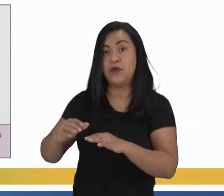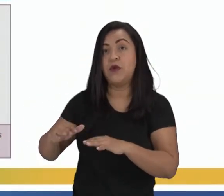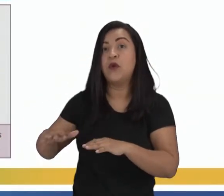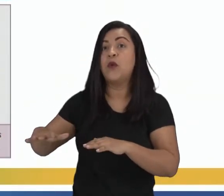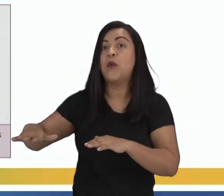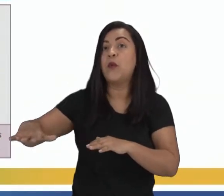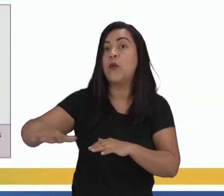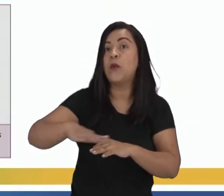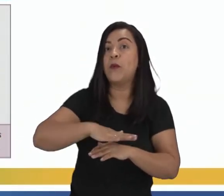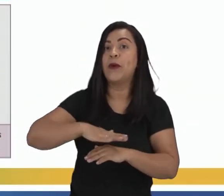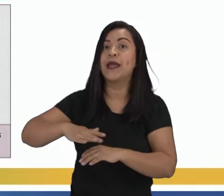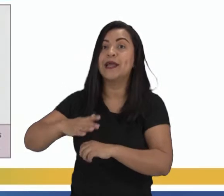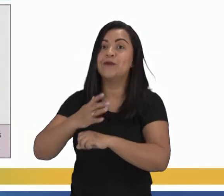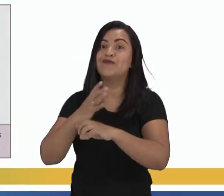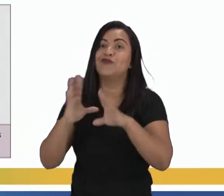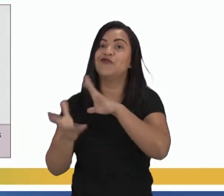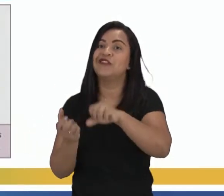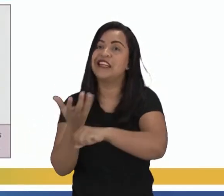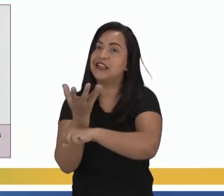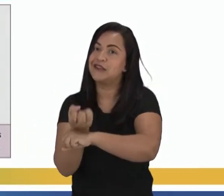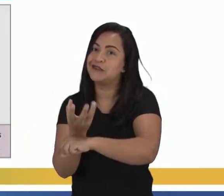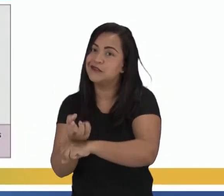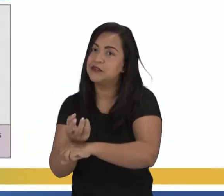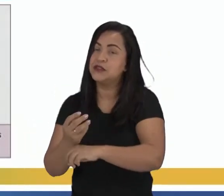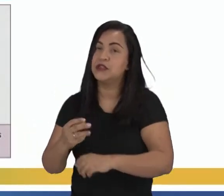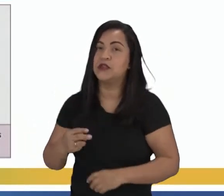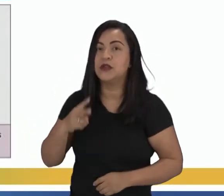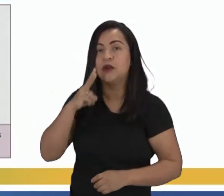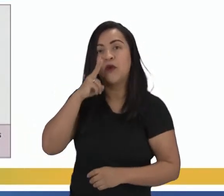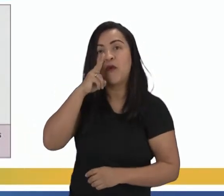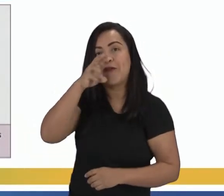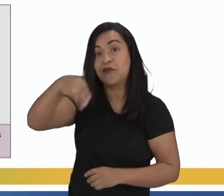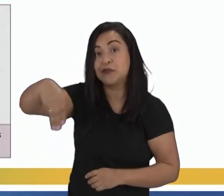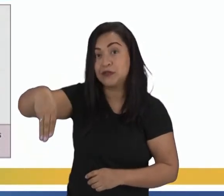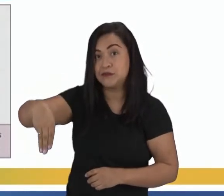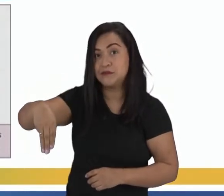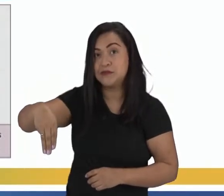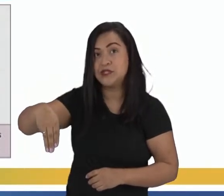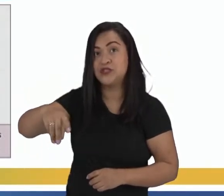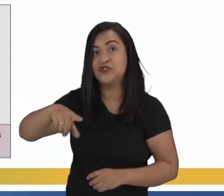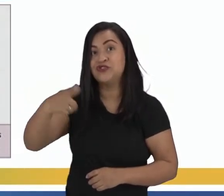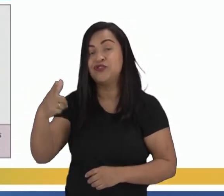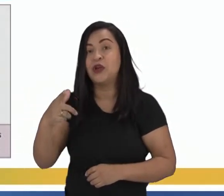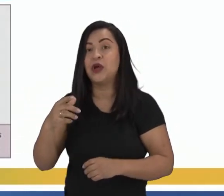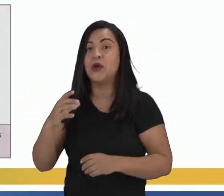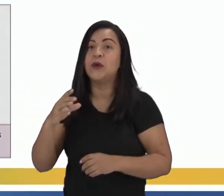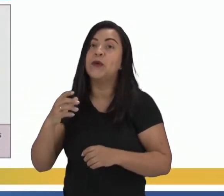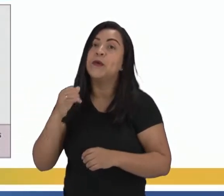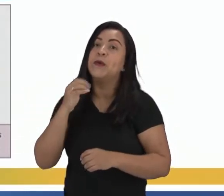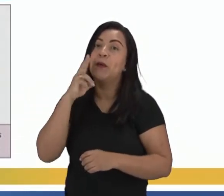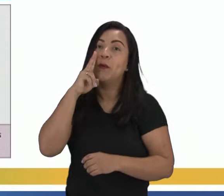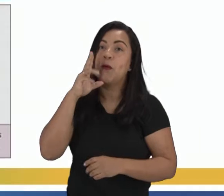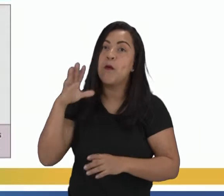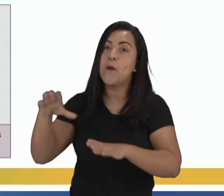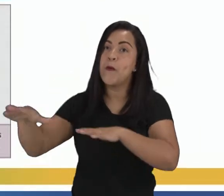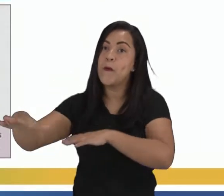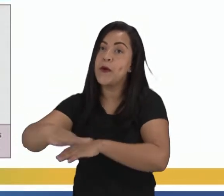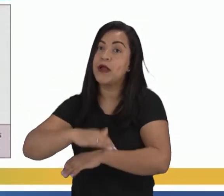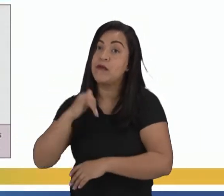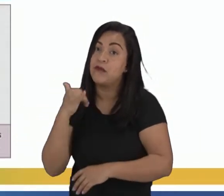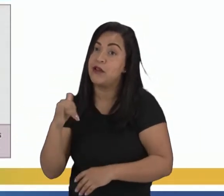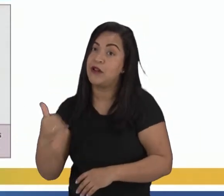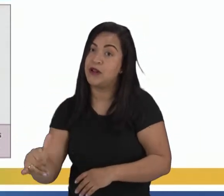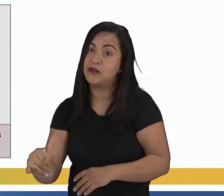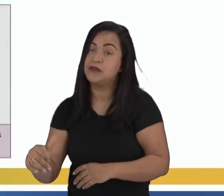gravitacional terrestre e um corpo de massa m. Já a força elétrica é uma força que surge também através da interação